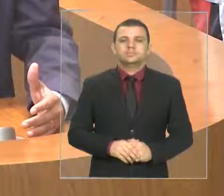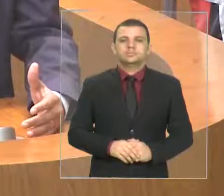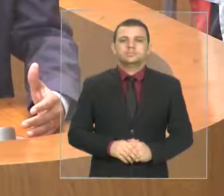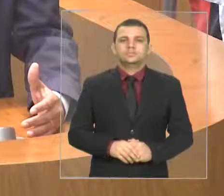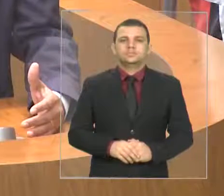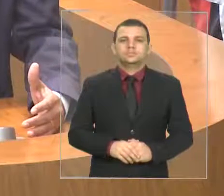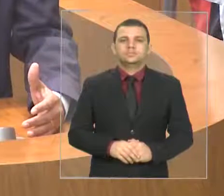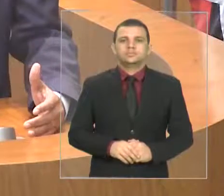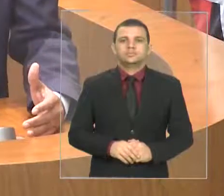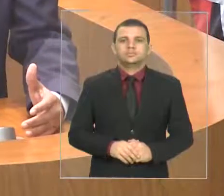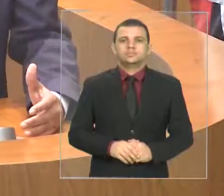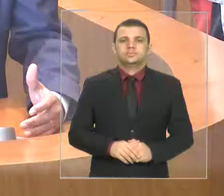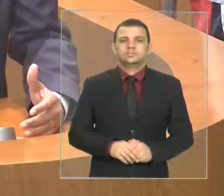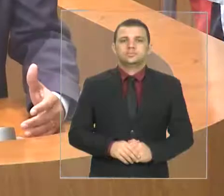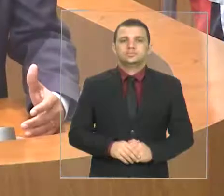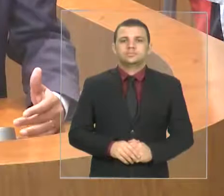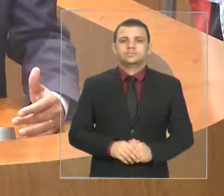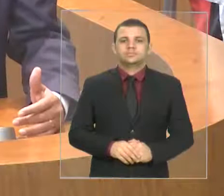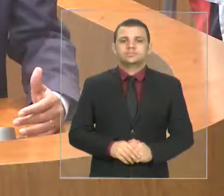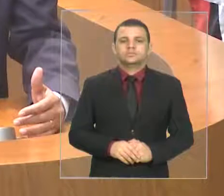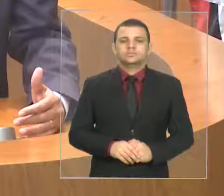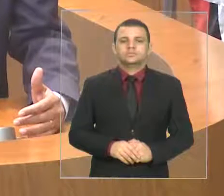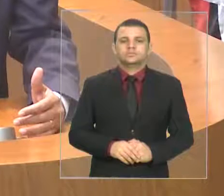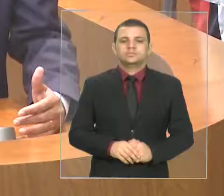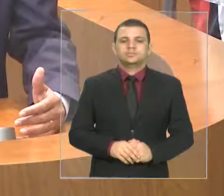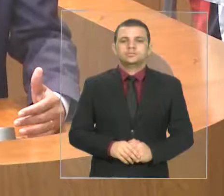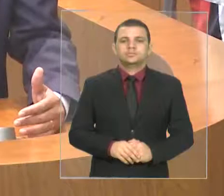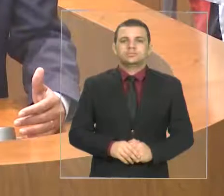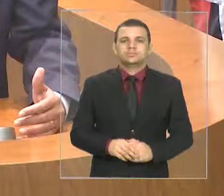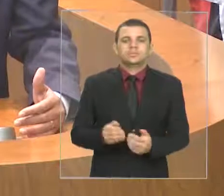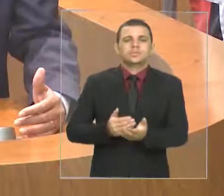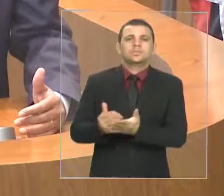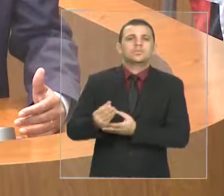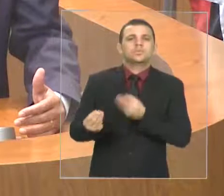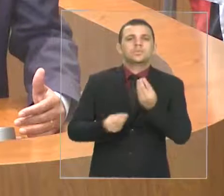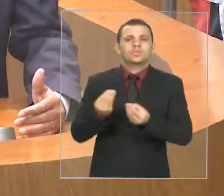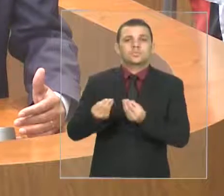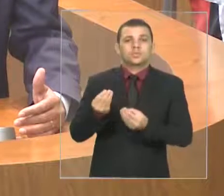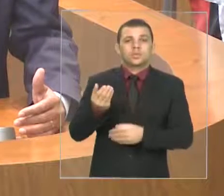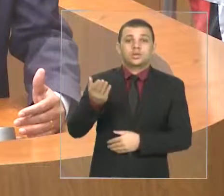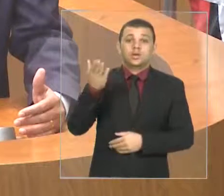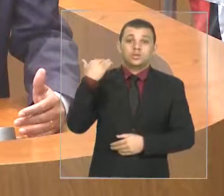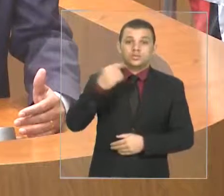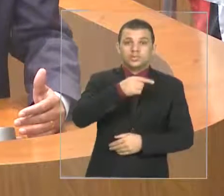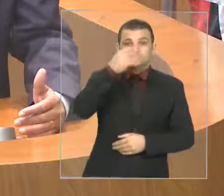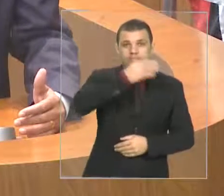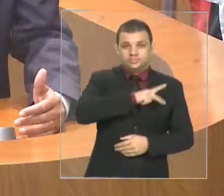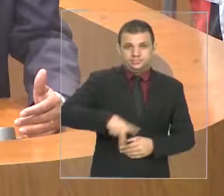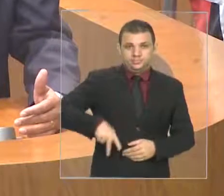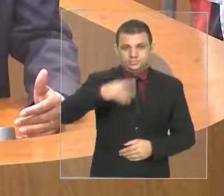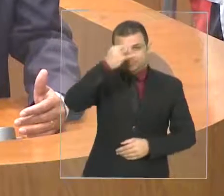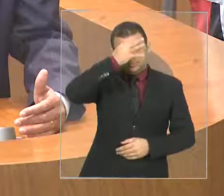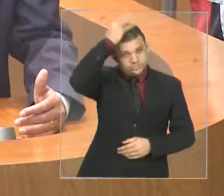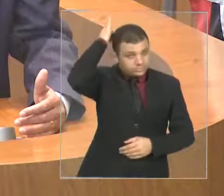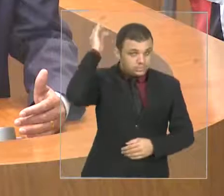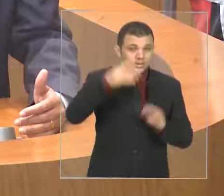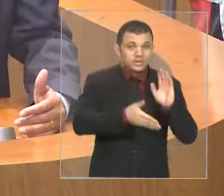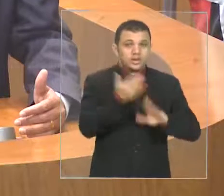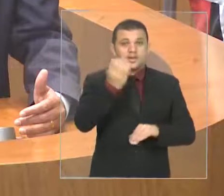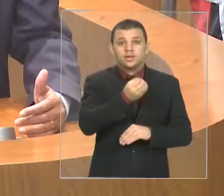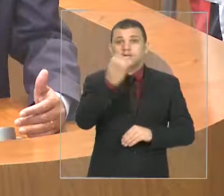quando a própria assessoria de imprensa anunciou que ele estava de partida para a